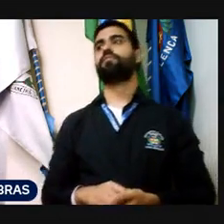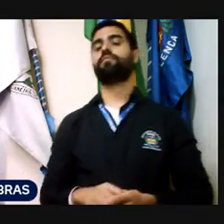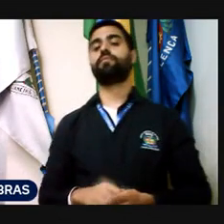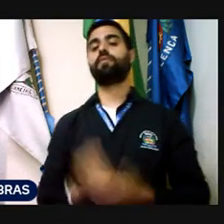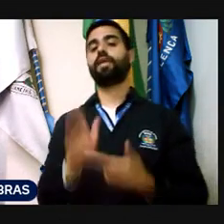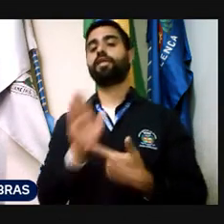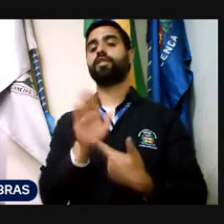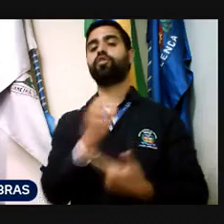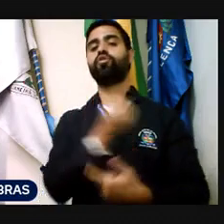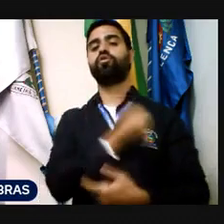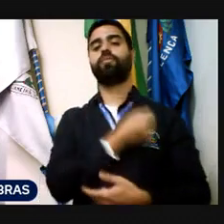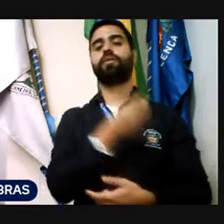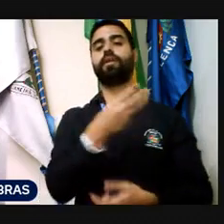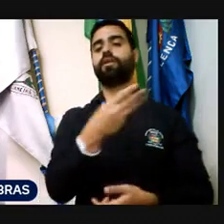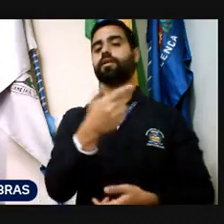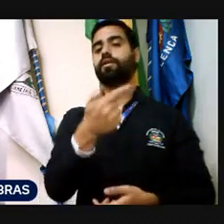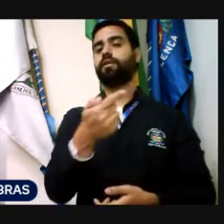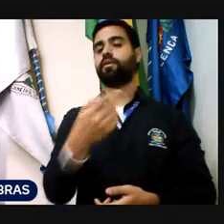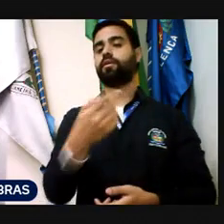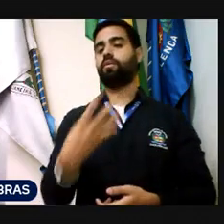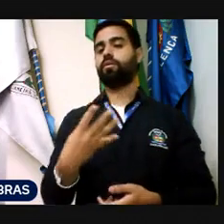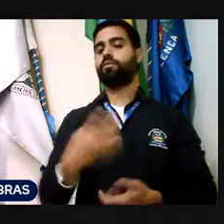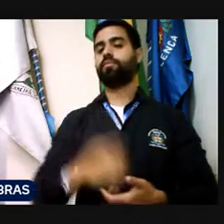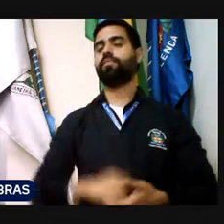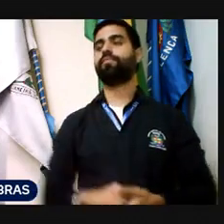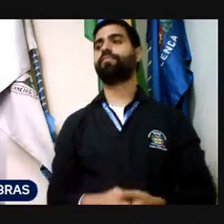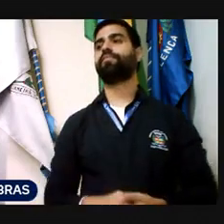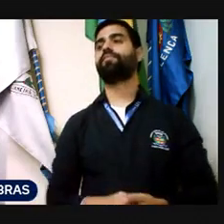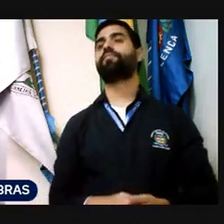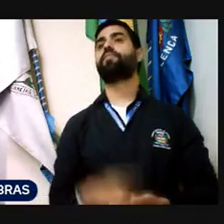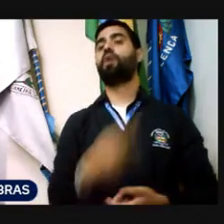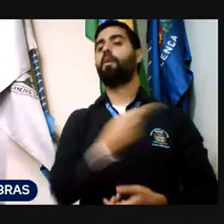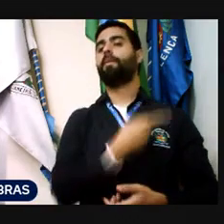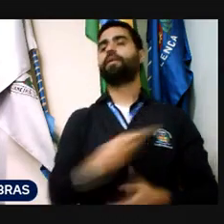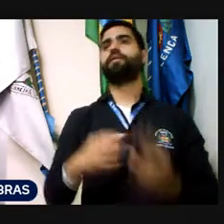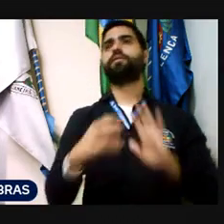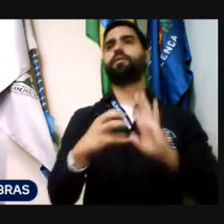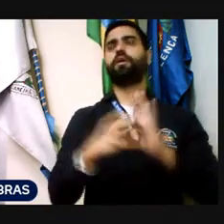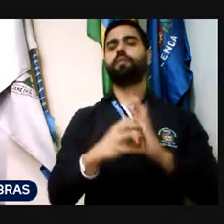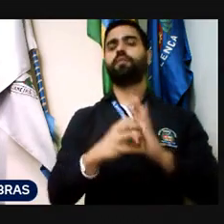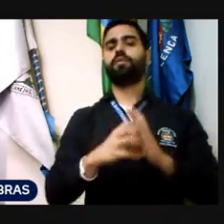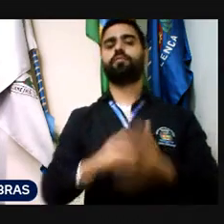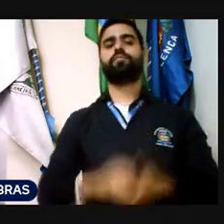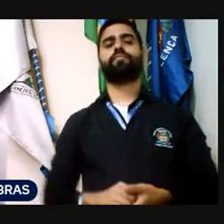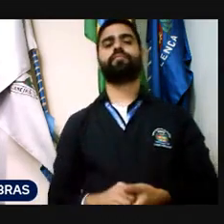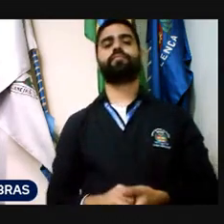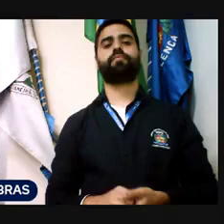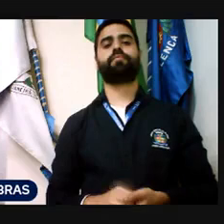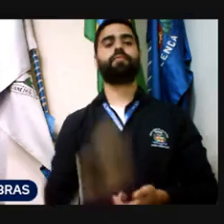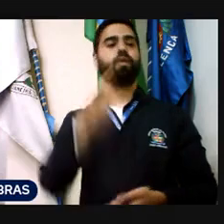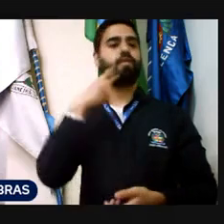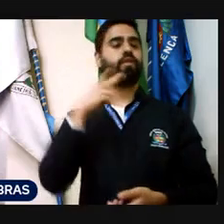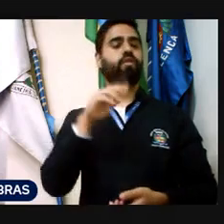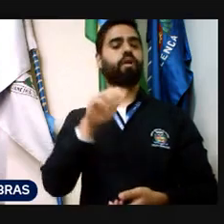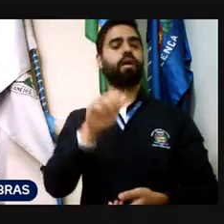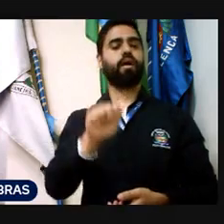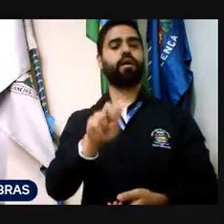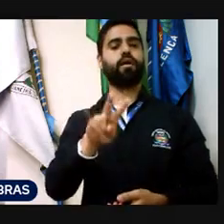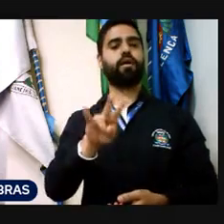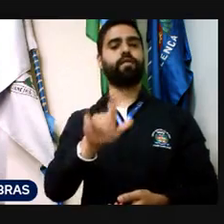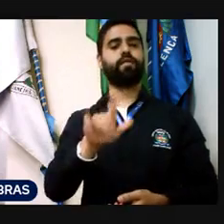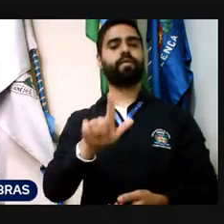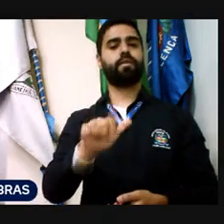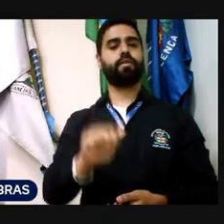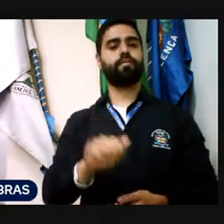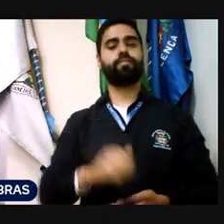Indicação número 374, excelentíssimo senhor presidente, vereador José Reinaldo, o vereador Eduardo Ávila, infrasubscrito,